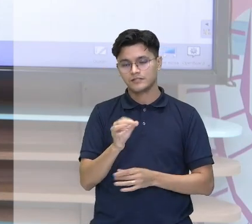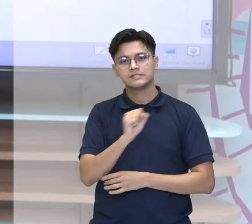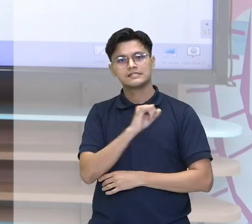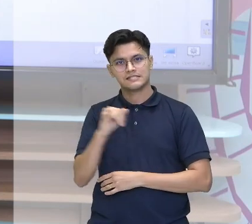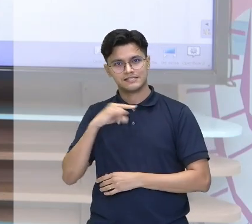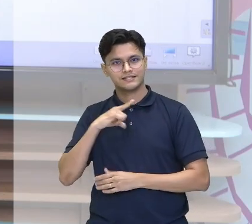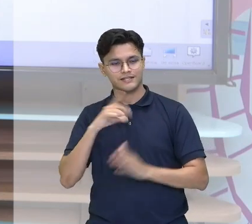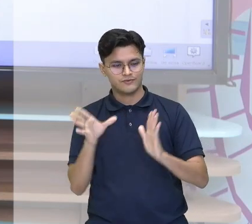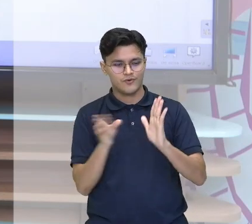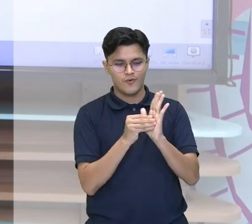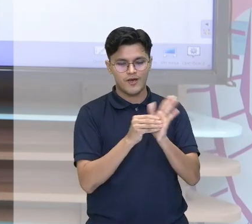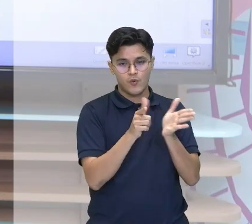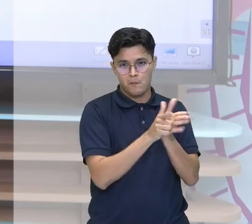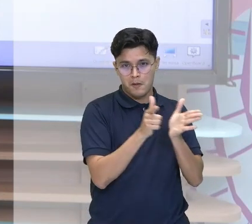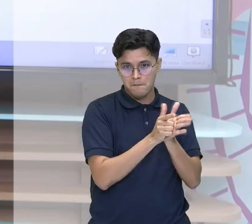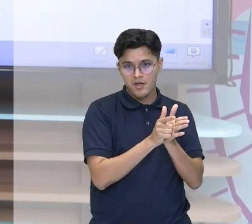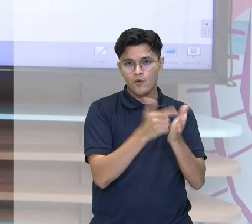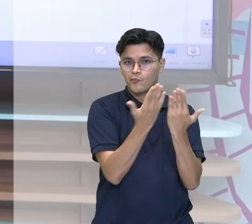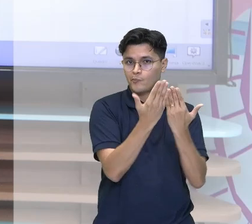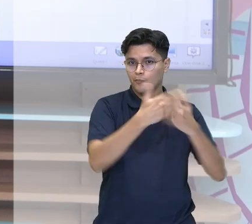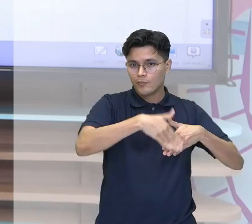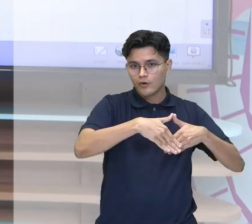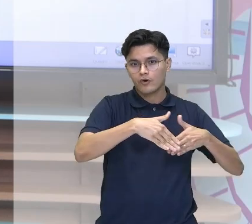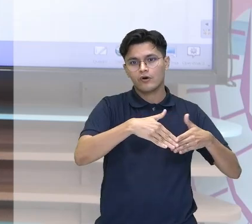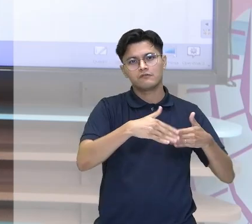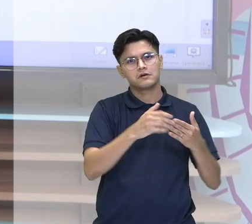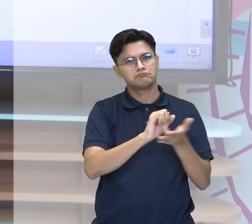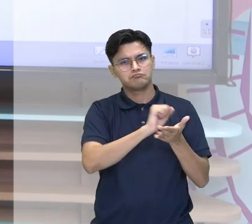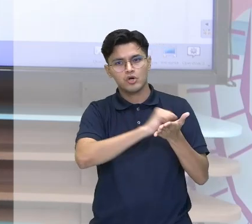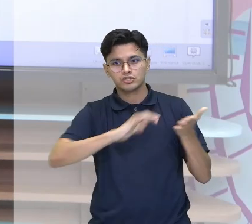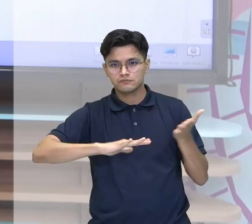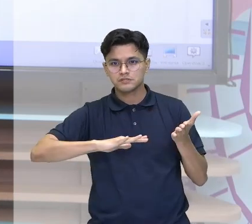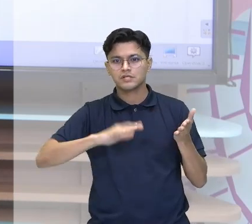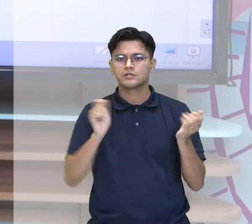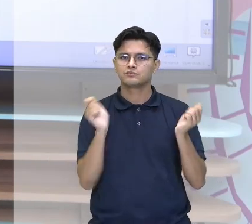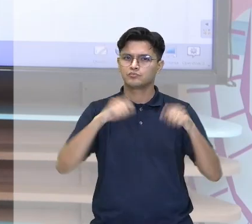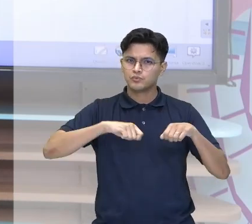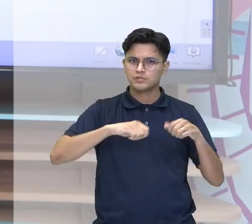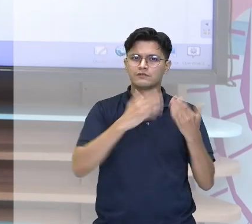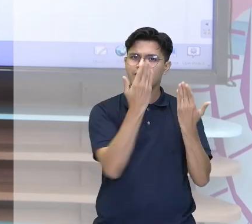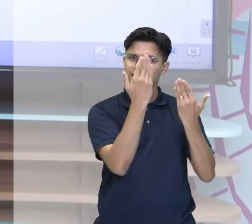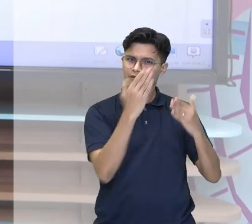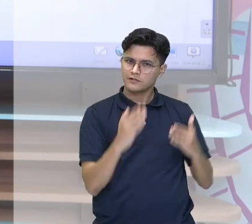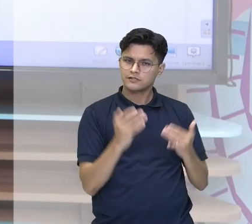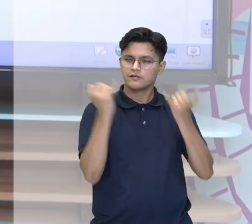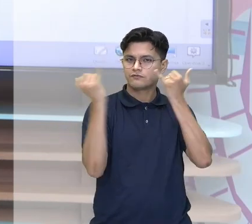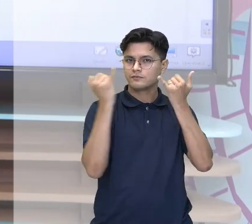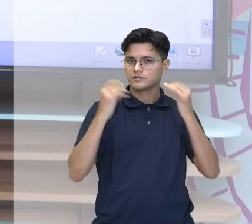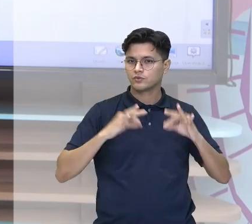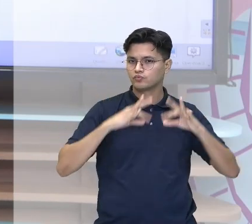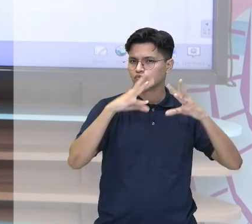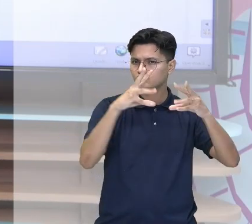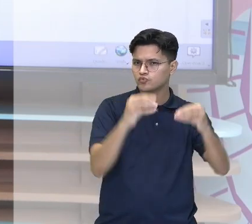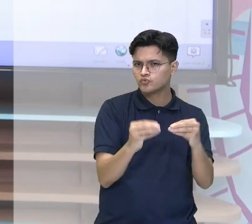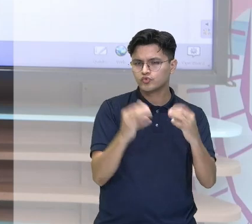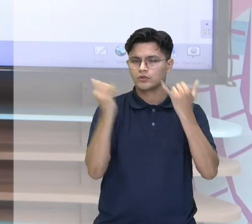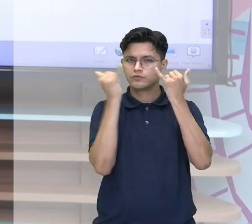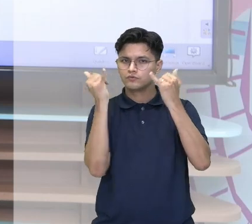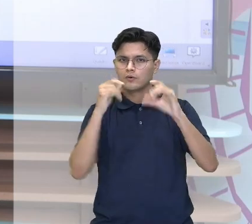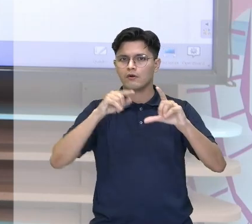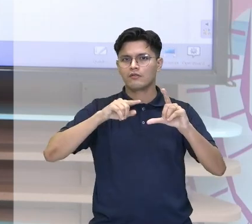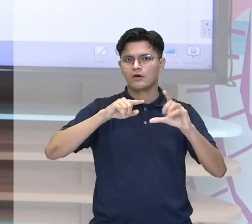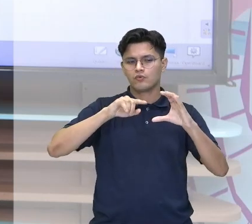exercício que você está fazendo, você pode analisar todo esse panorama ali do infográfico, infográfico